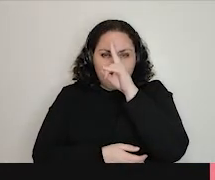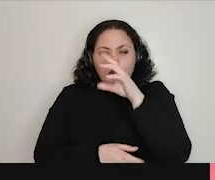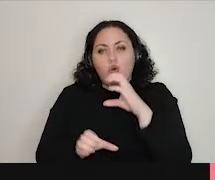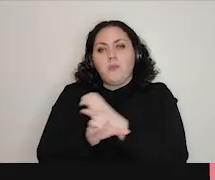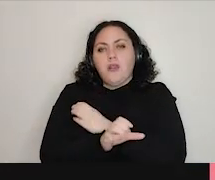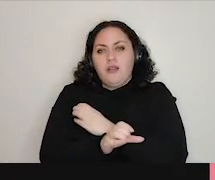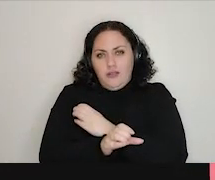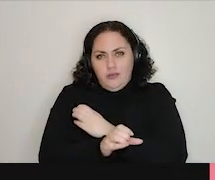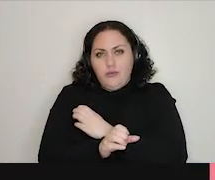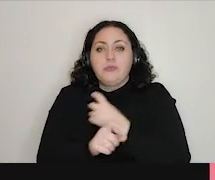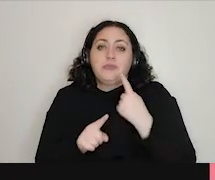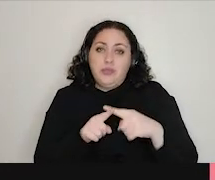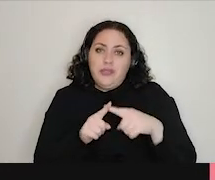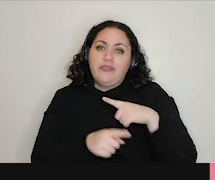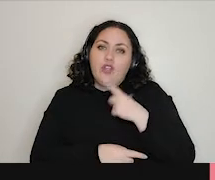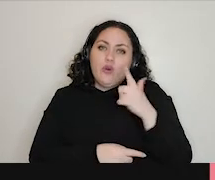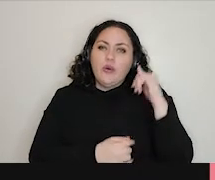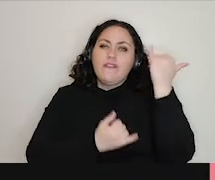dado da